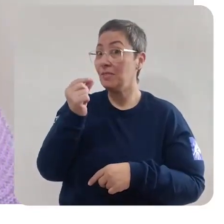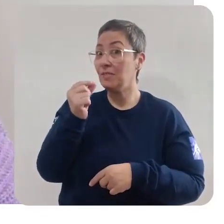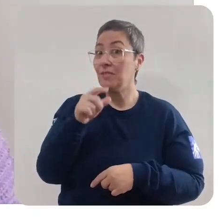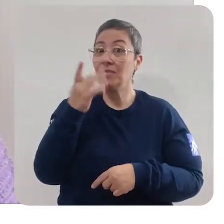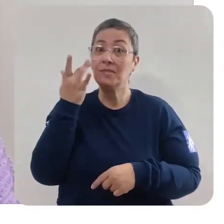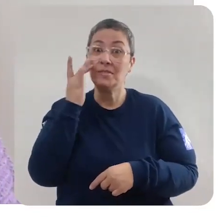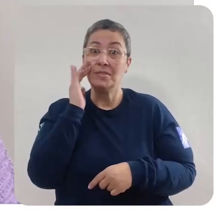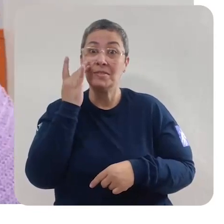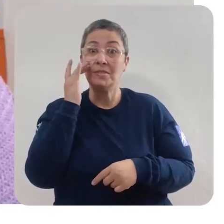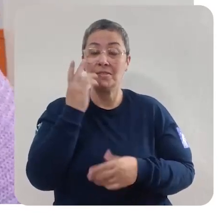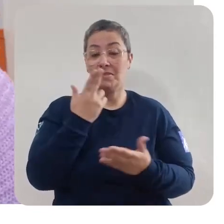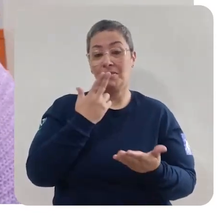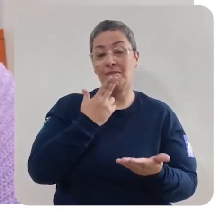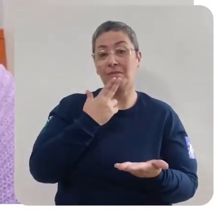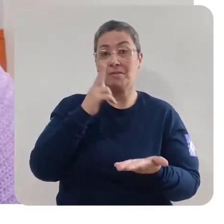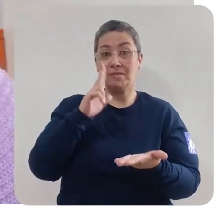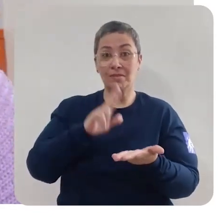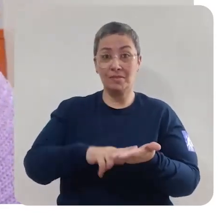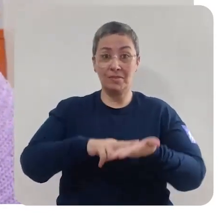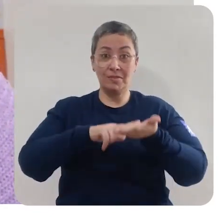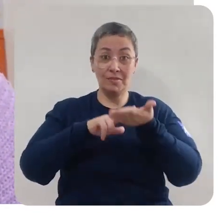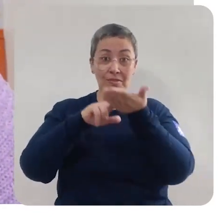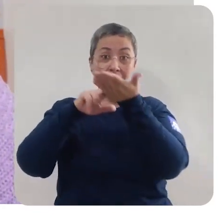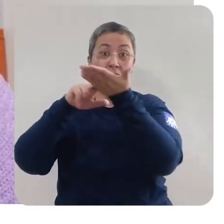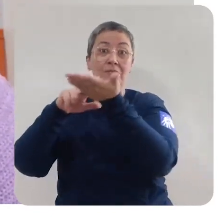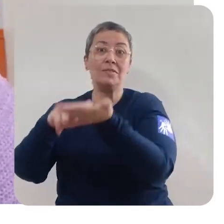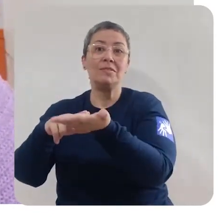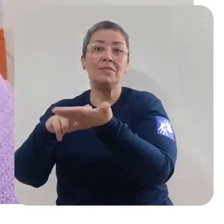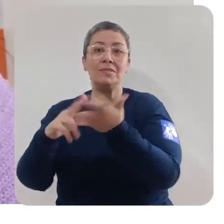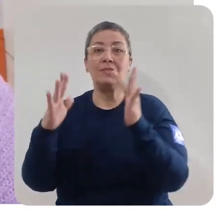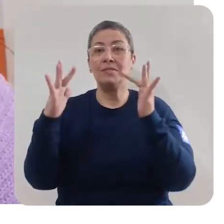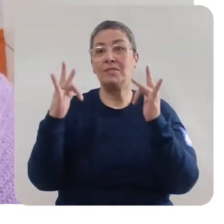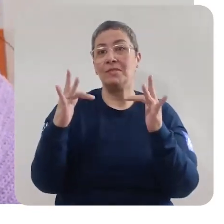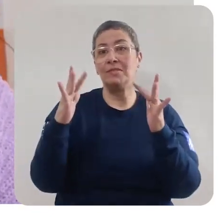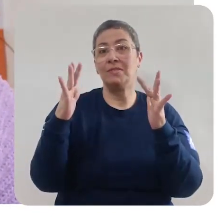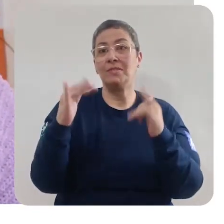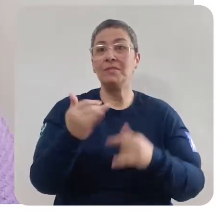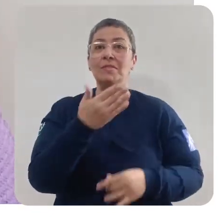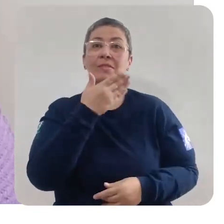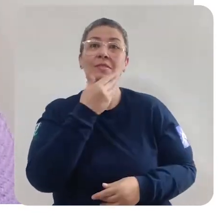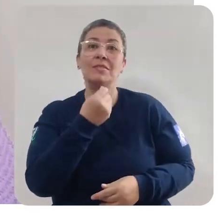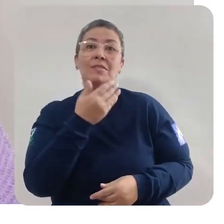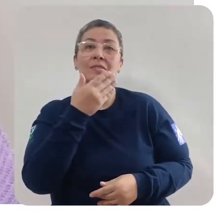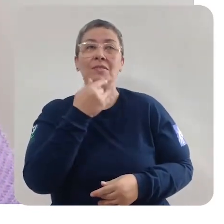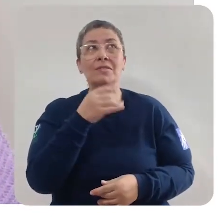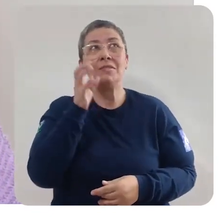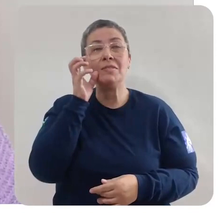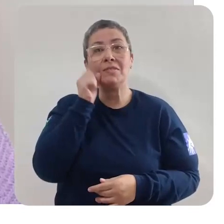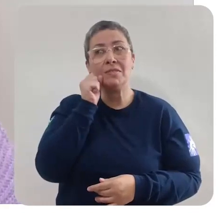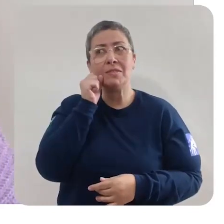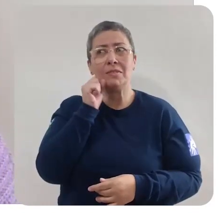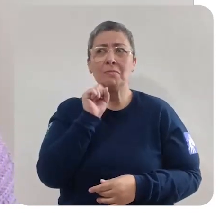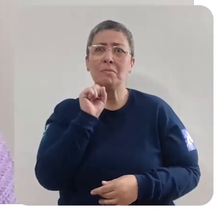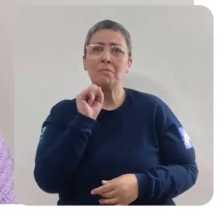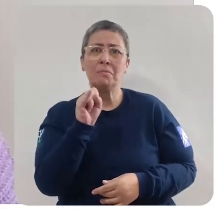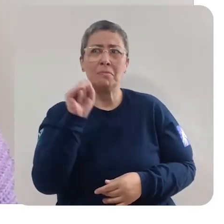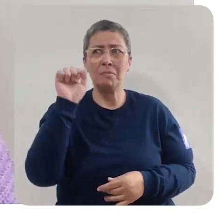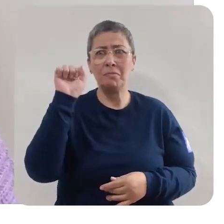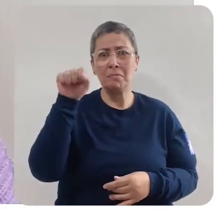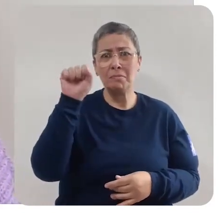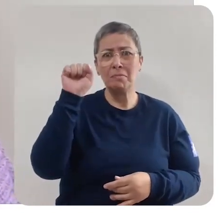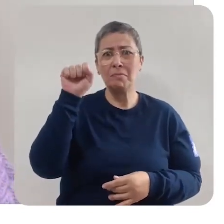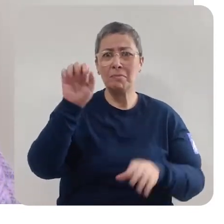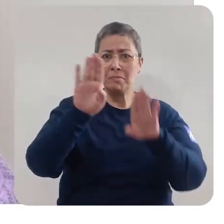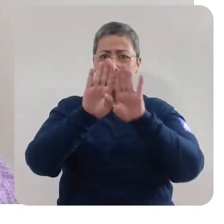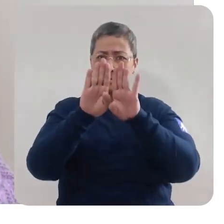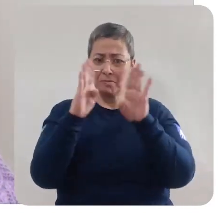bico dourado, leva essa cartinha pro meu namorado. Se estiver dormindo,